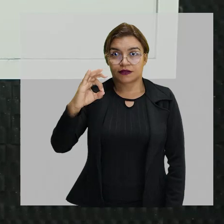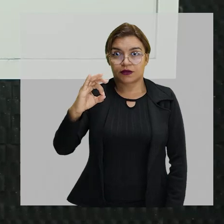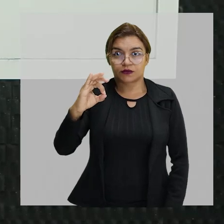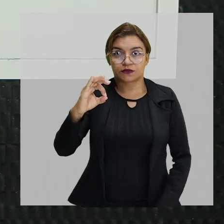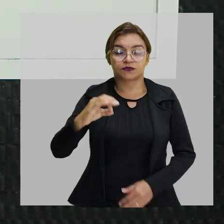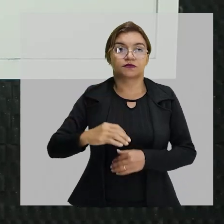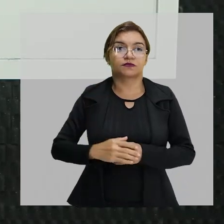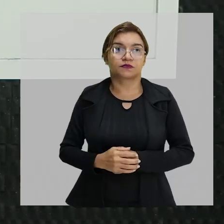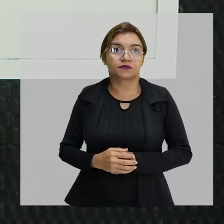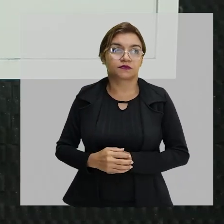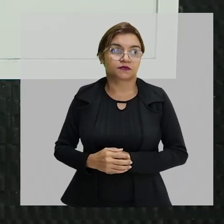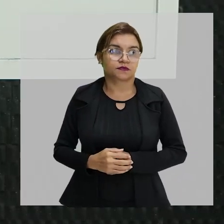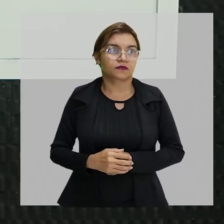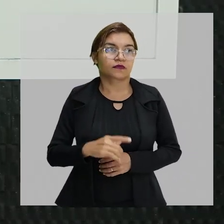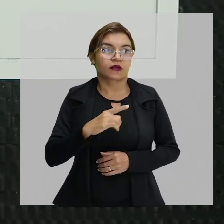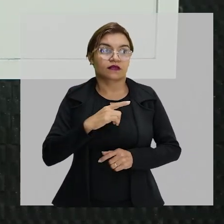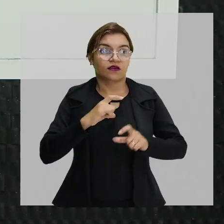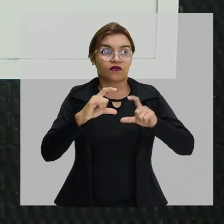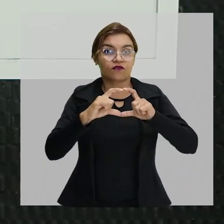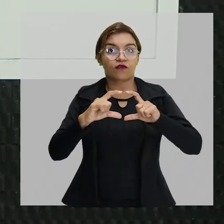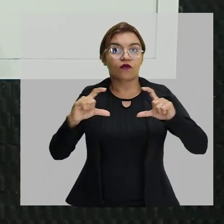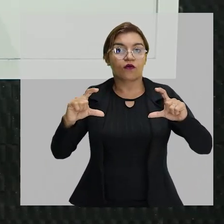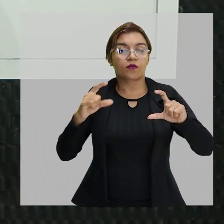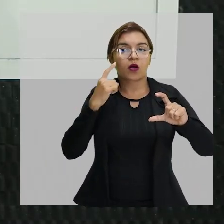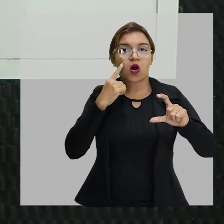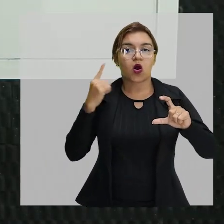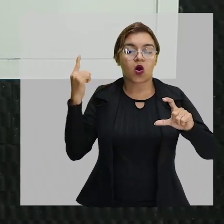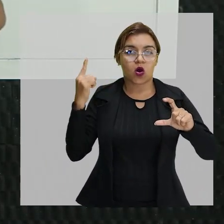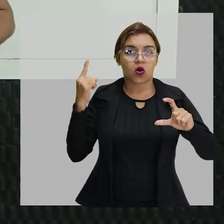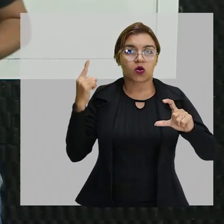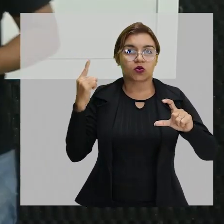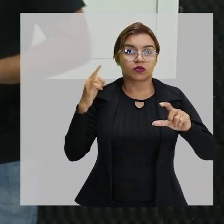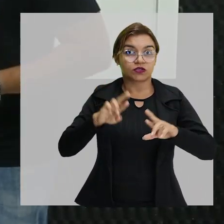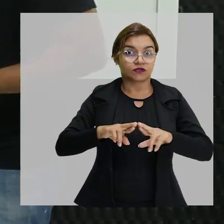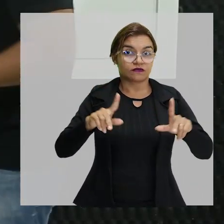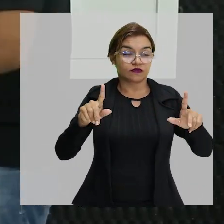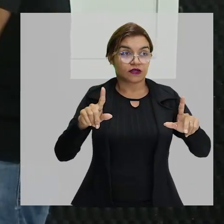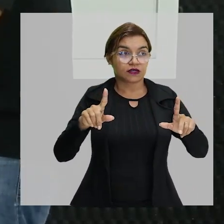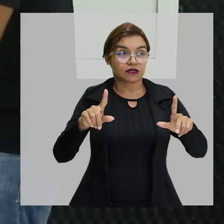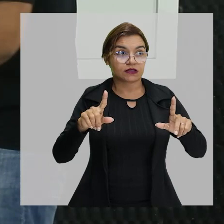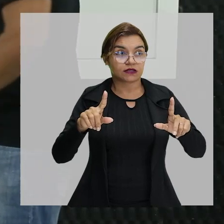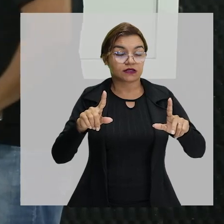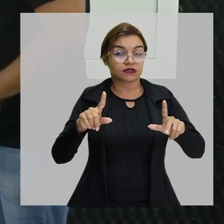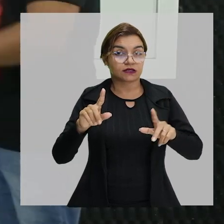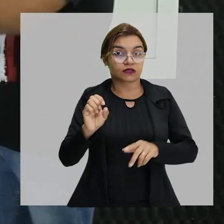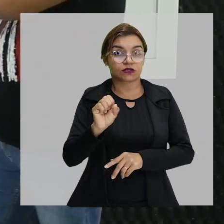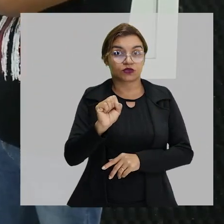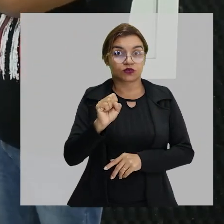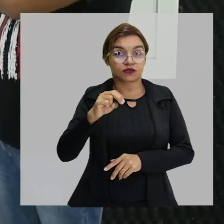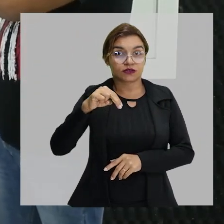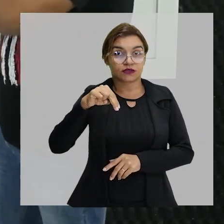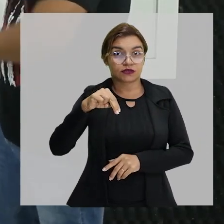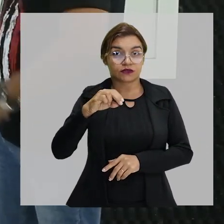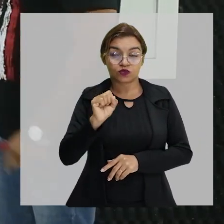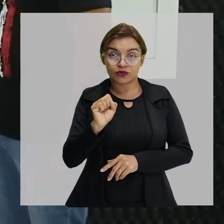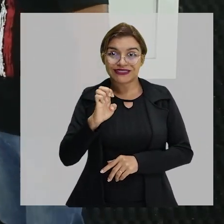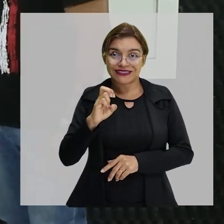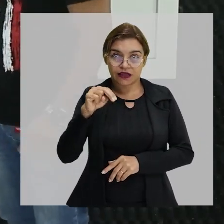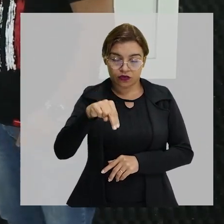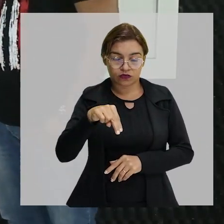então nós vamos usar essa fórmula aqui, né? Que é a fórmula da diferença dos senos, tá? Então aqui o P e o